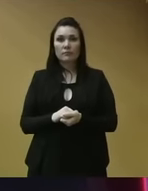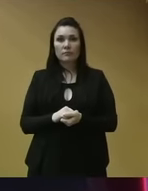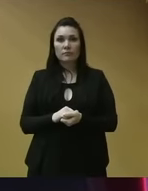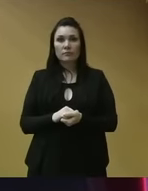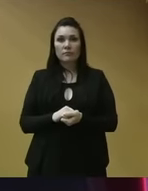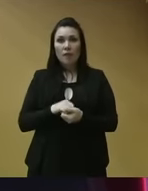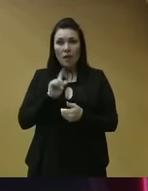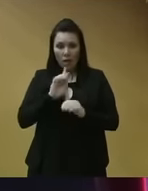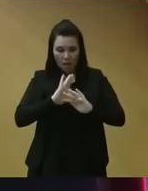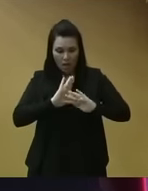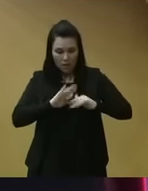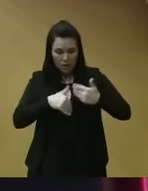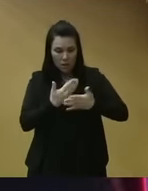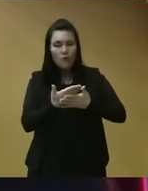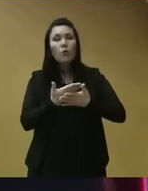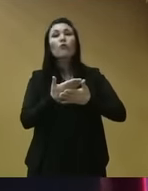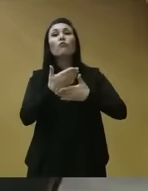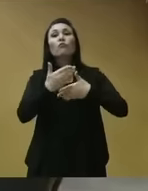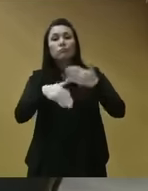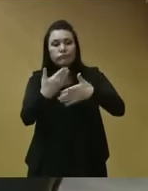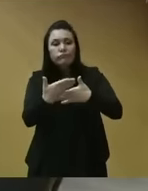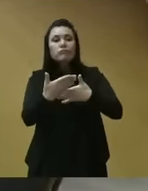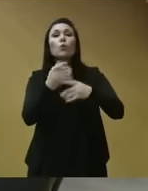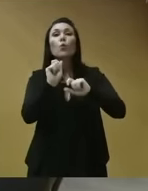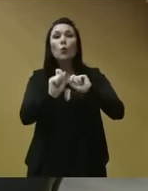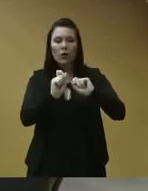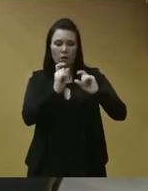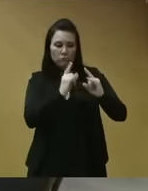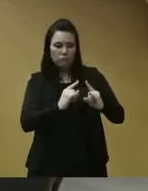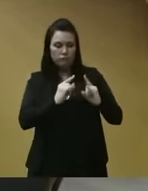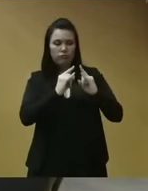pelo desenvolvimento das instituições,